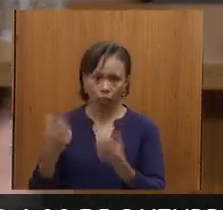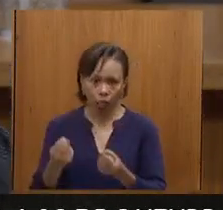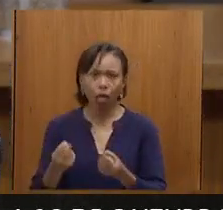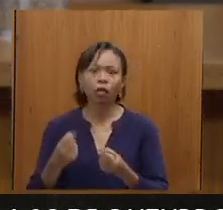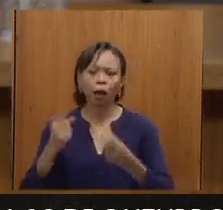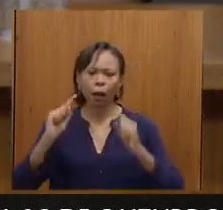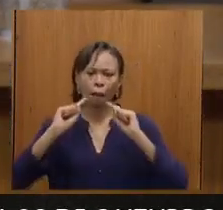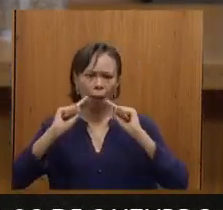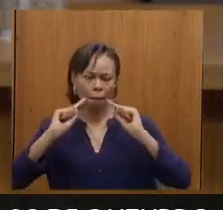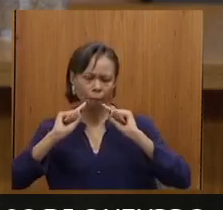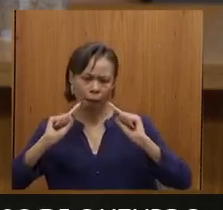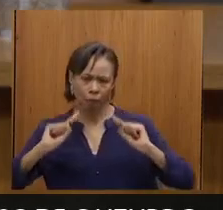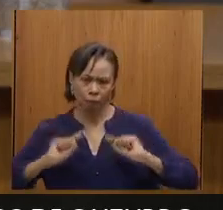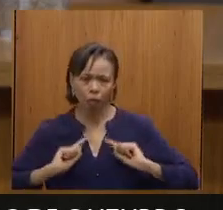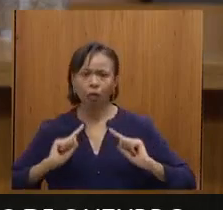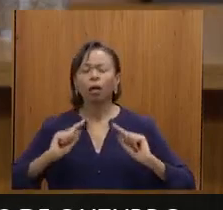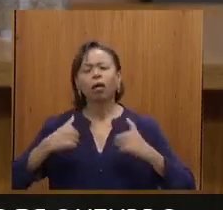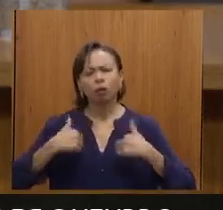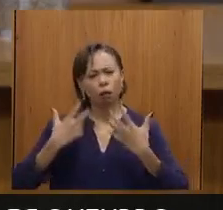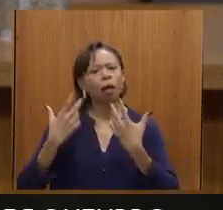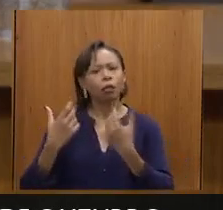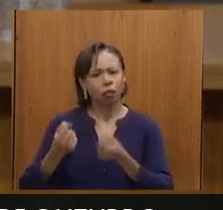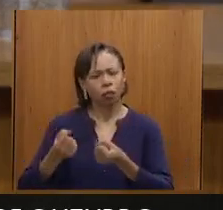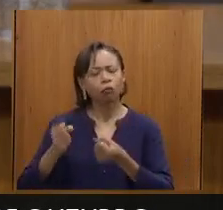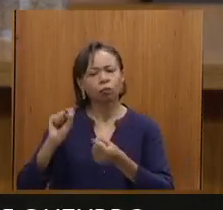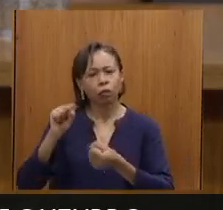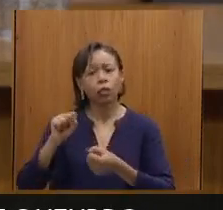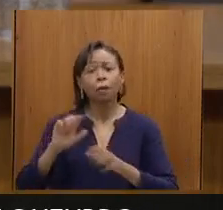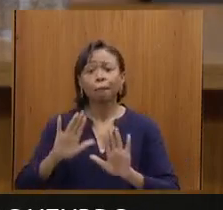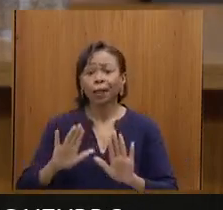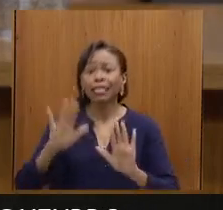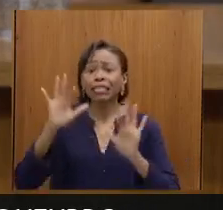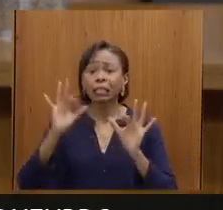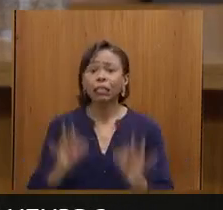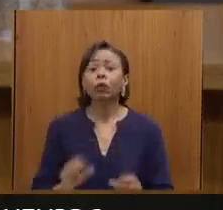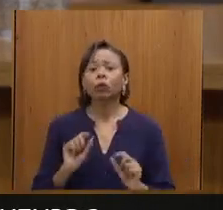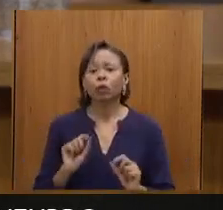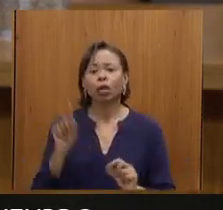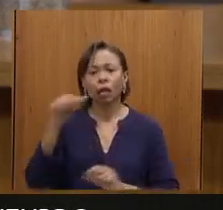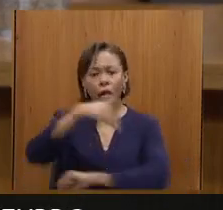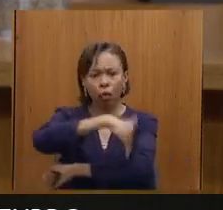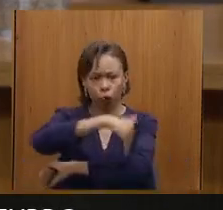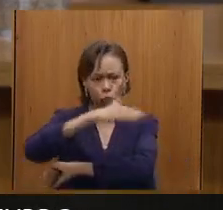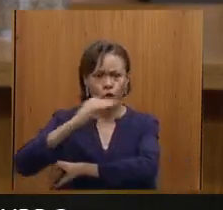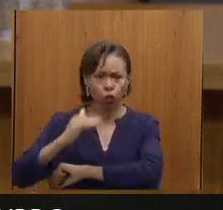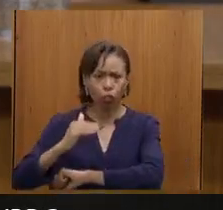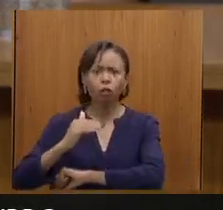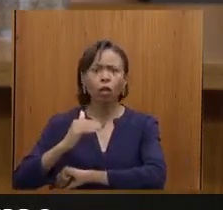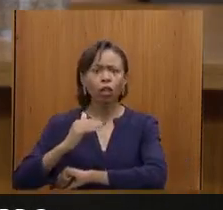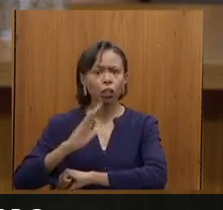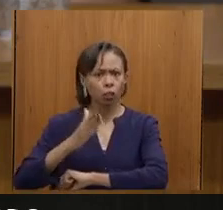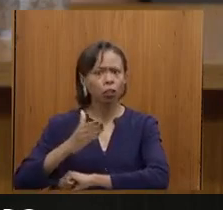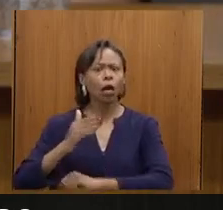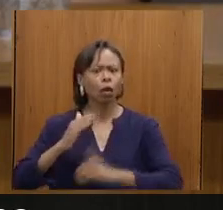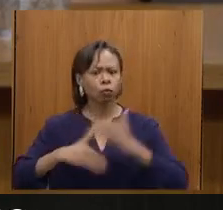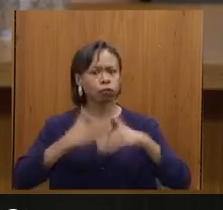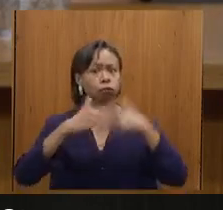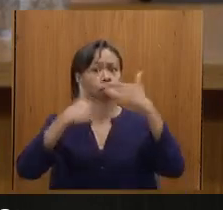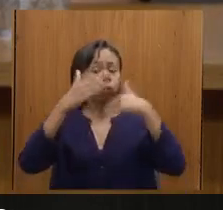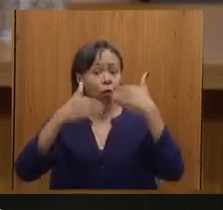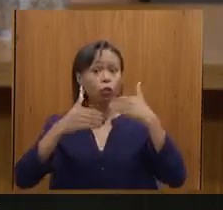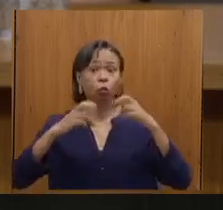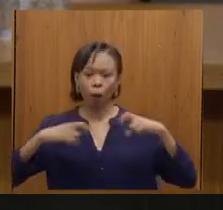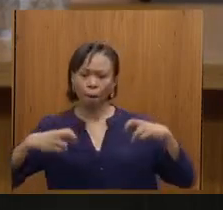com toda certeza, mas eu tenho certeza que hoje temos, para o caso de Brumadinho, um modelo que evoluiu muito em termos de